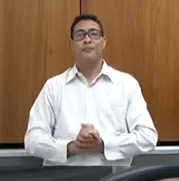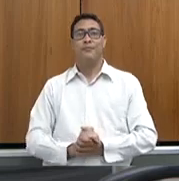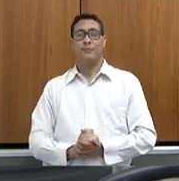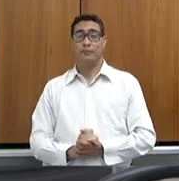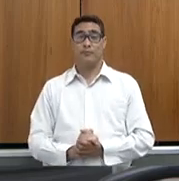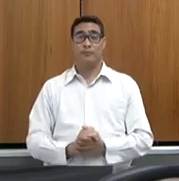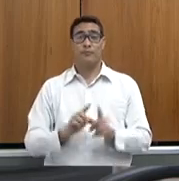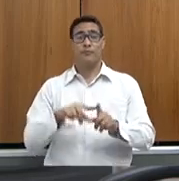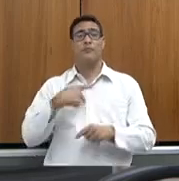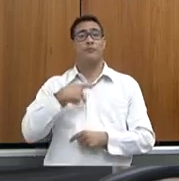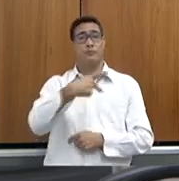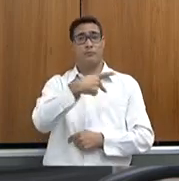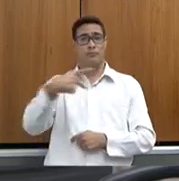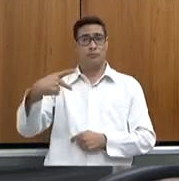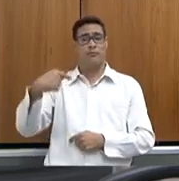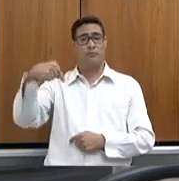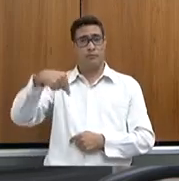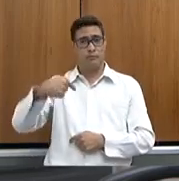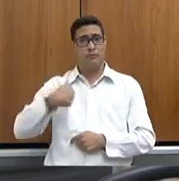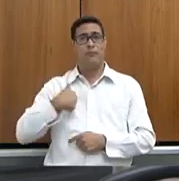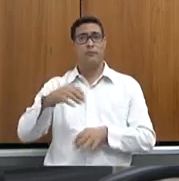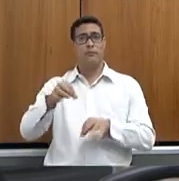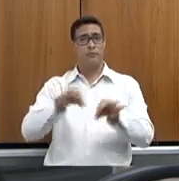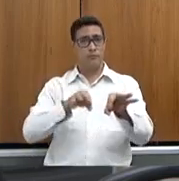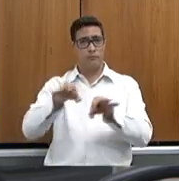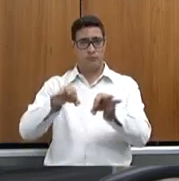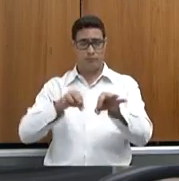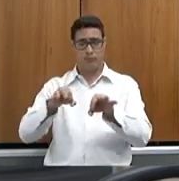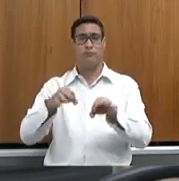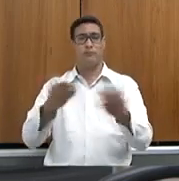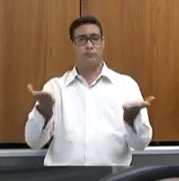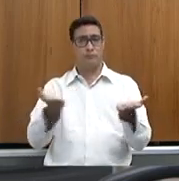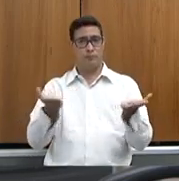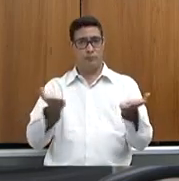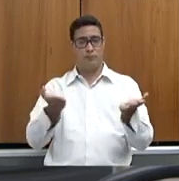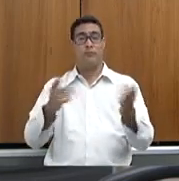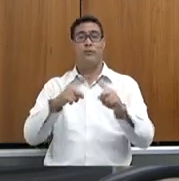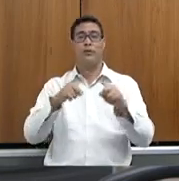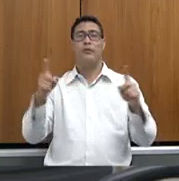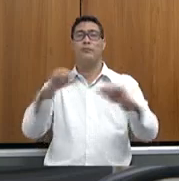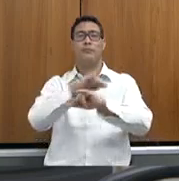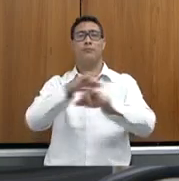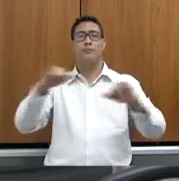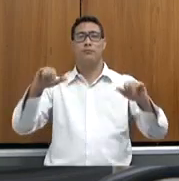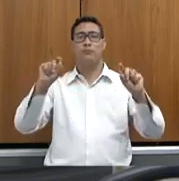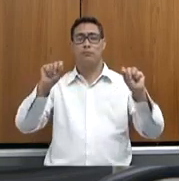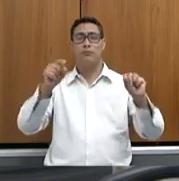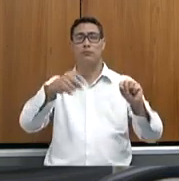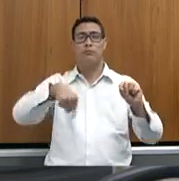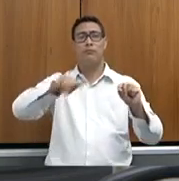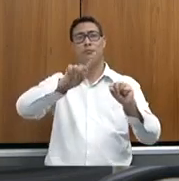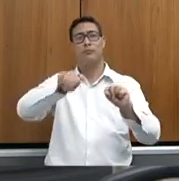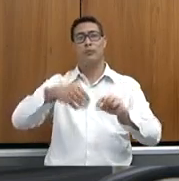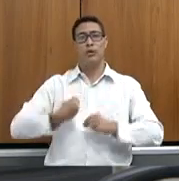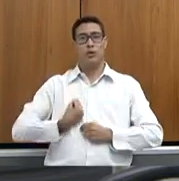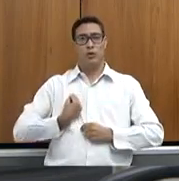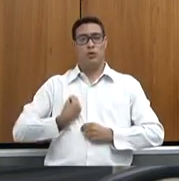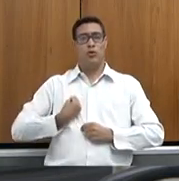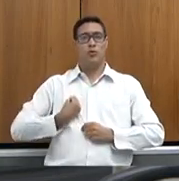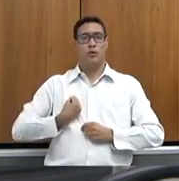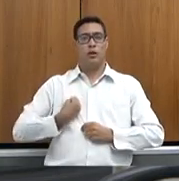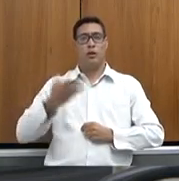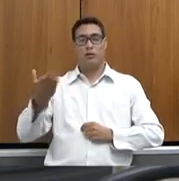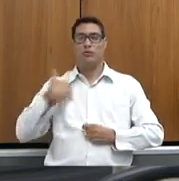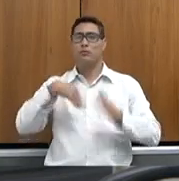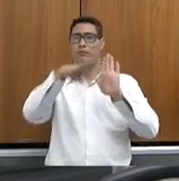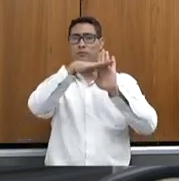A presidência, tendo em vista a organização dos trabalhos, comunica aos parlamentares e aos convidados que os atos desta reunião